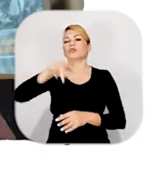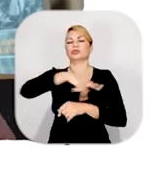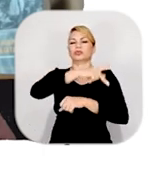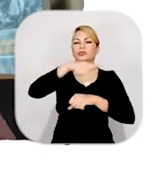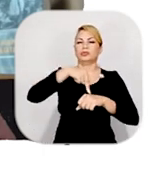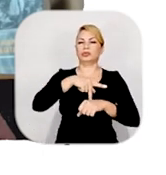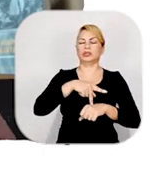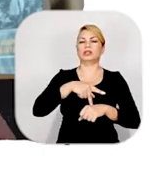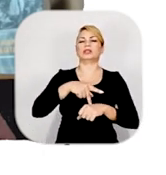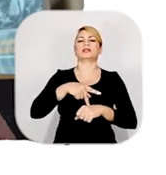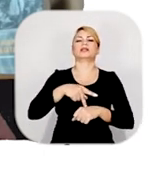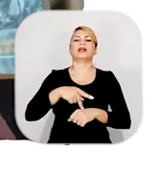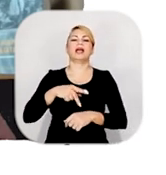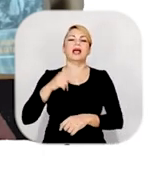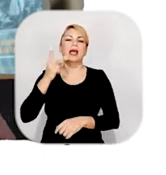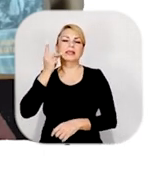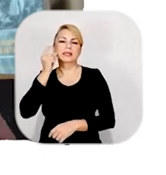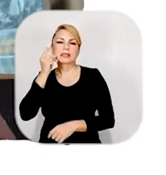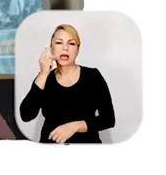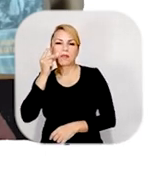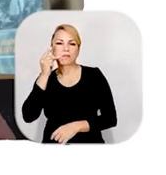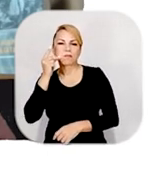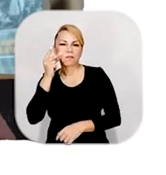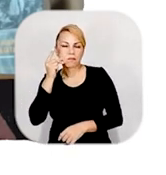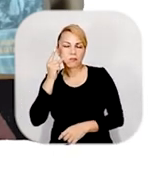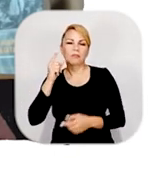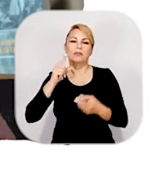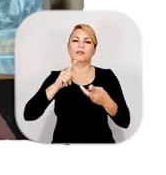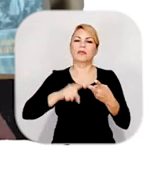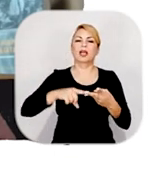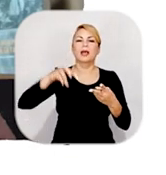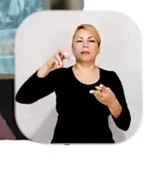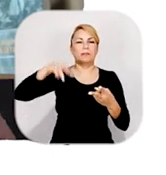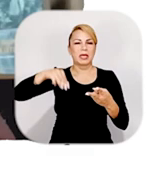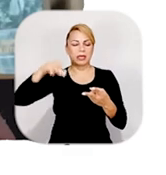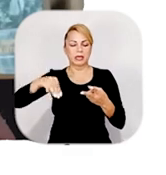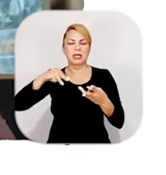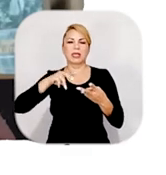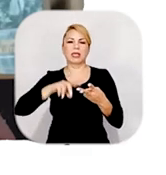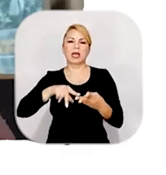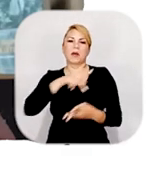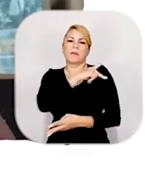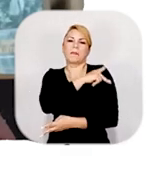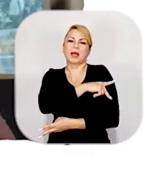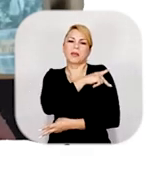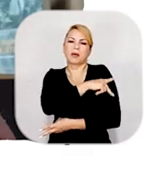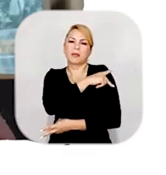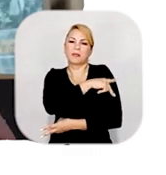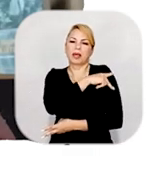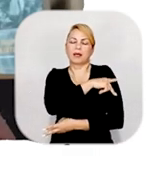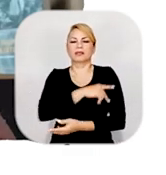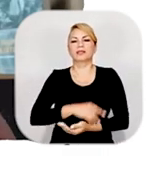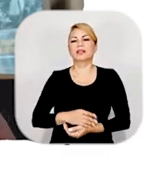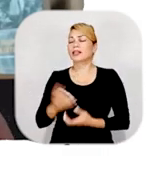ele volta depois, 10 anos depois. Eu queria que você falasse sobre esses netlag antes dessa Amazônia,